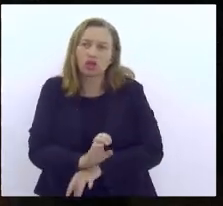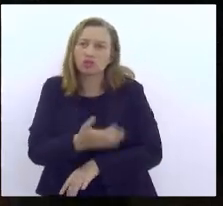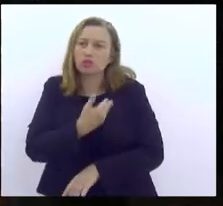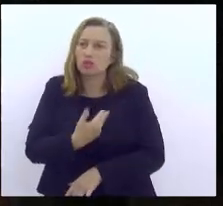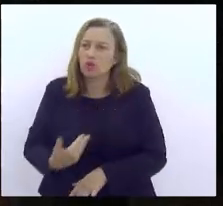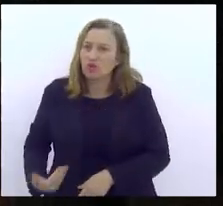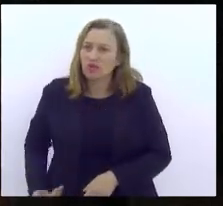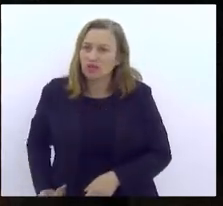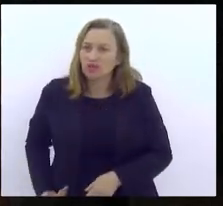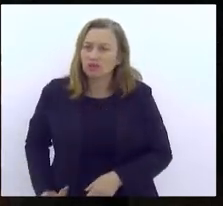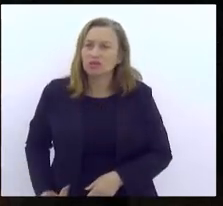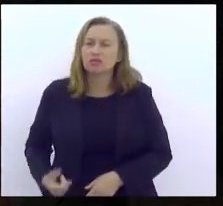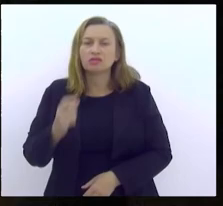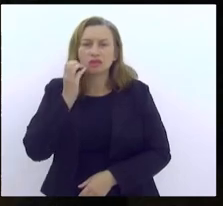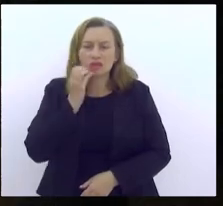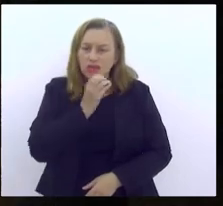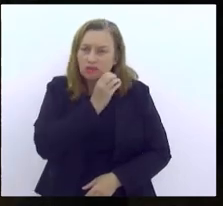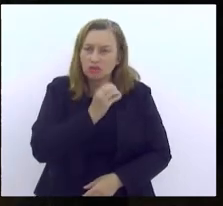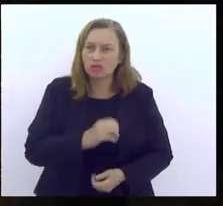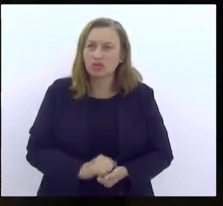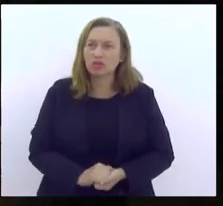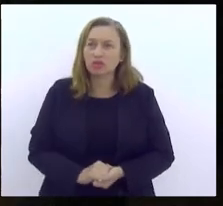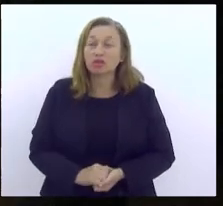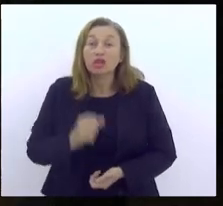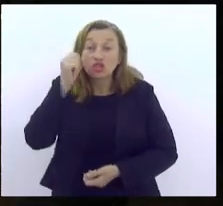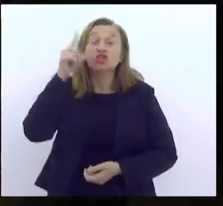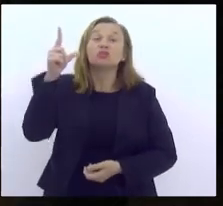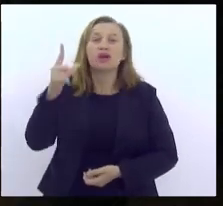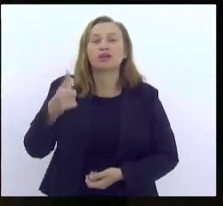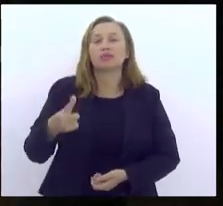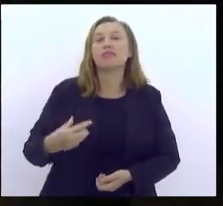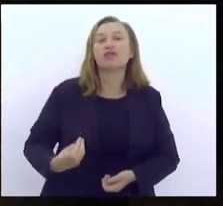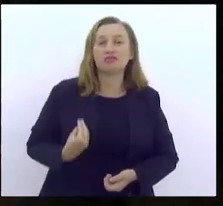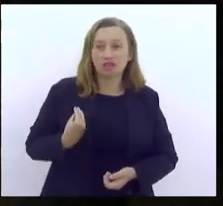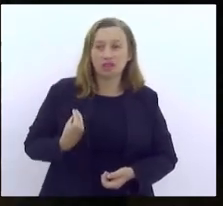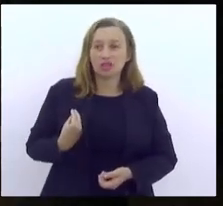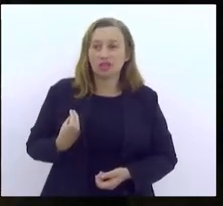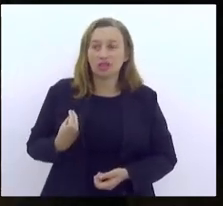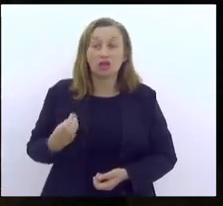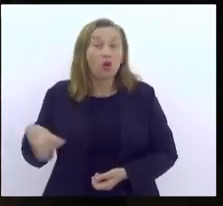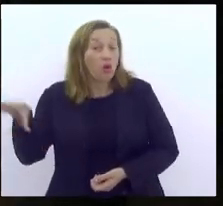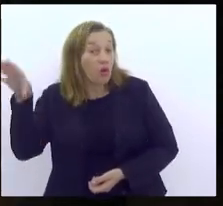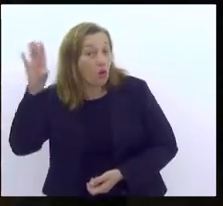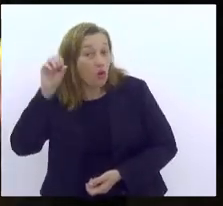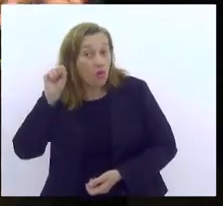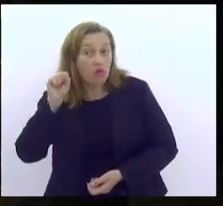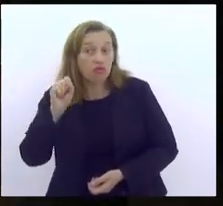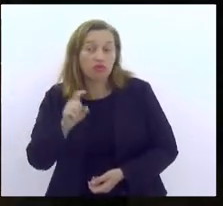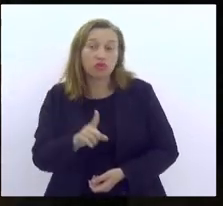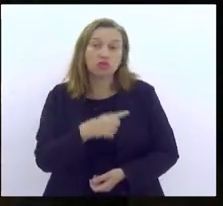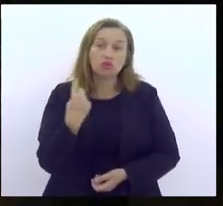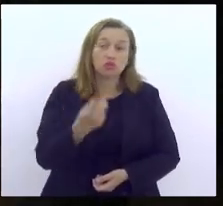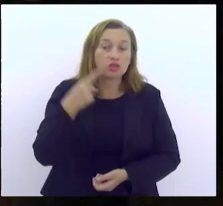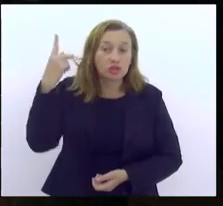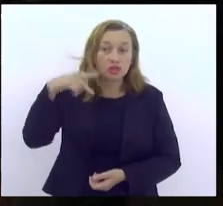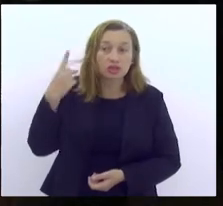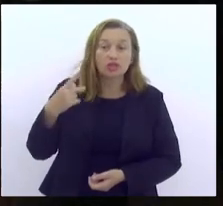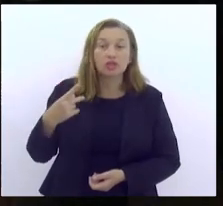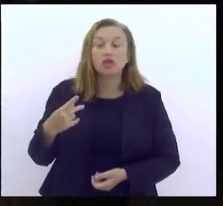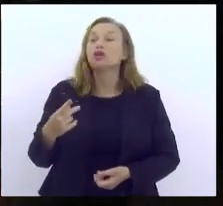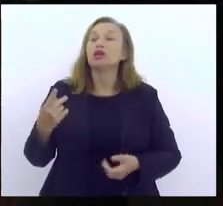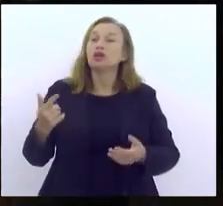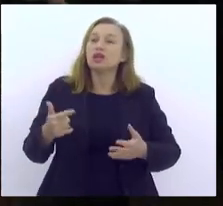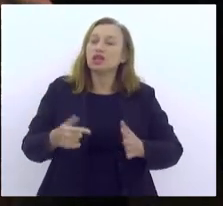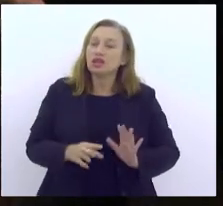governador Cláudio Castro, acorda para a realidade, ouve essa casa aqui e coloque pessoas que querem vestir sua